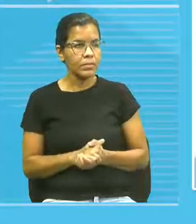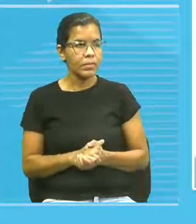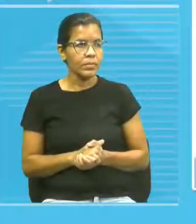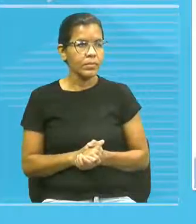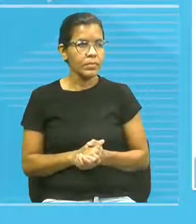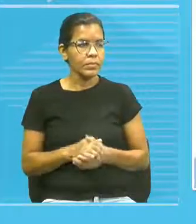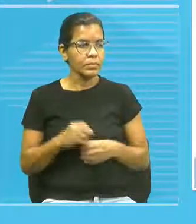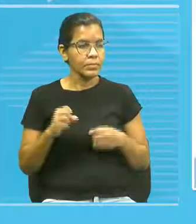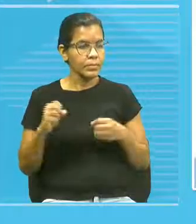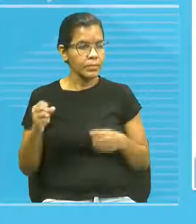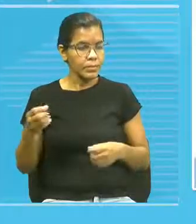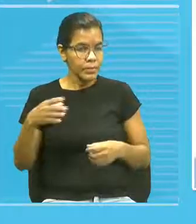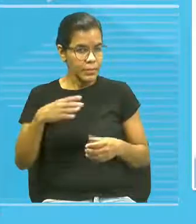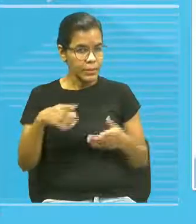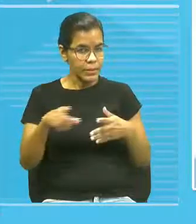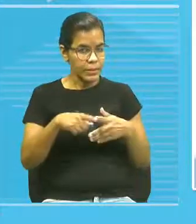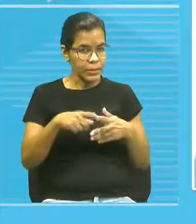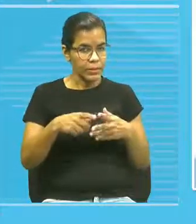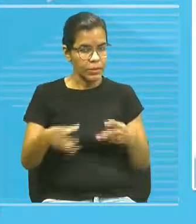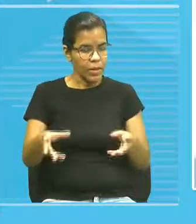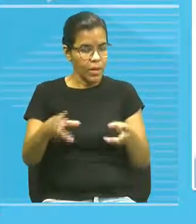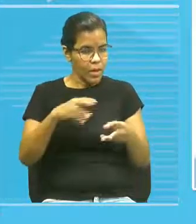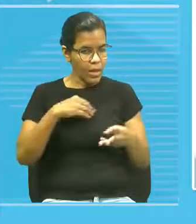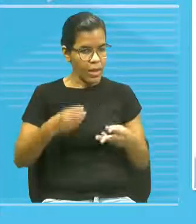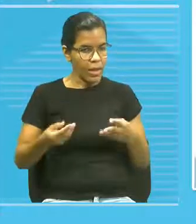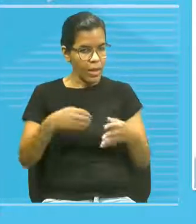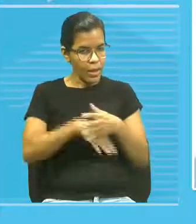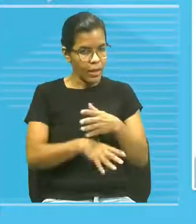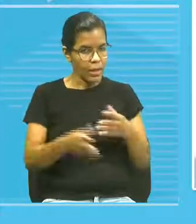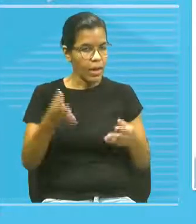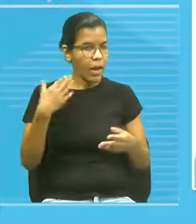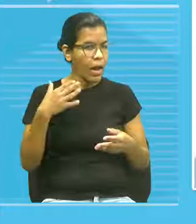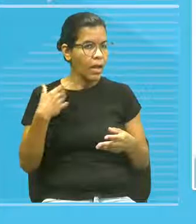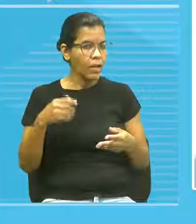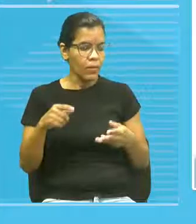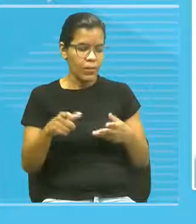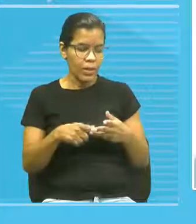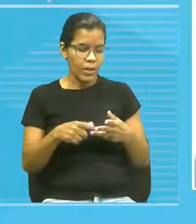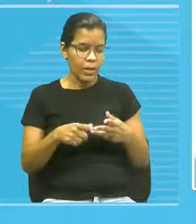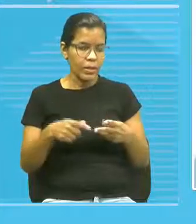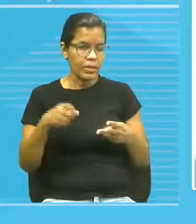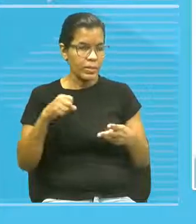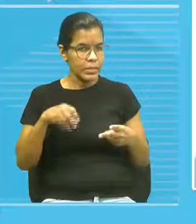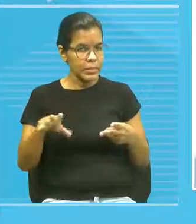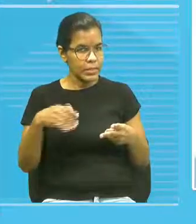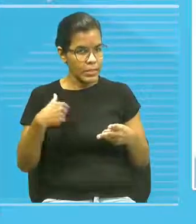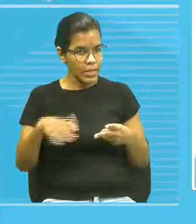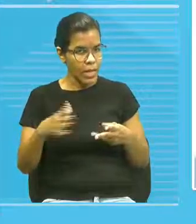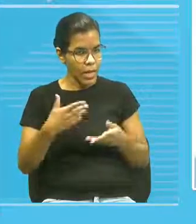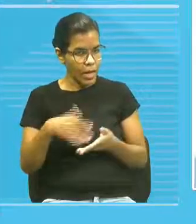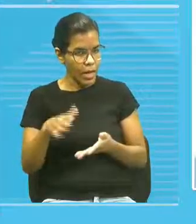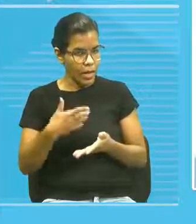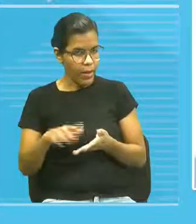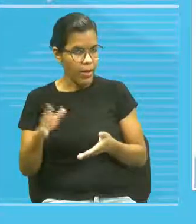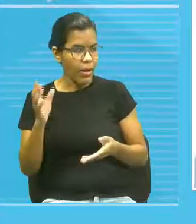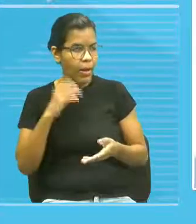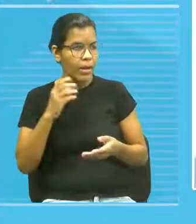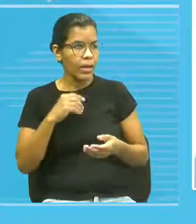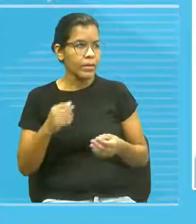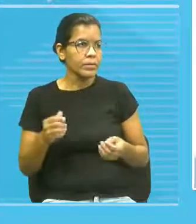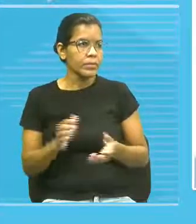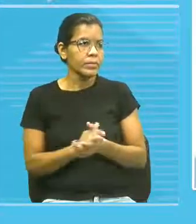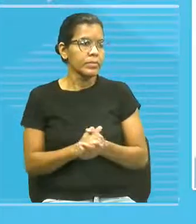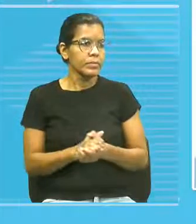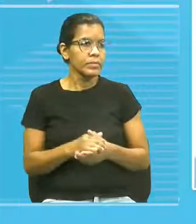fora, sai calor. Então, ao final, o saldo